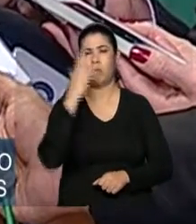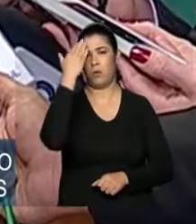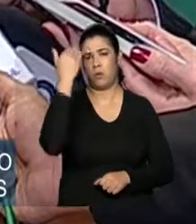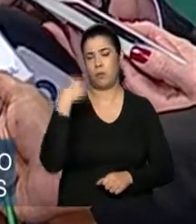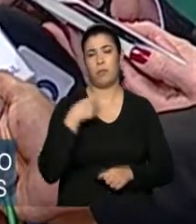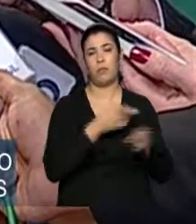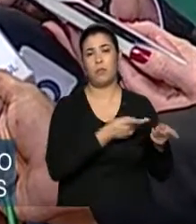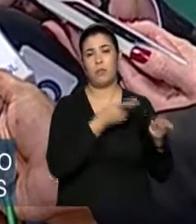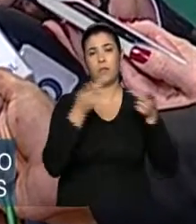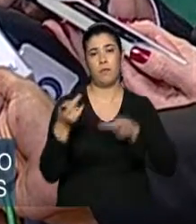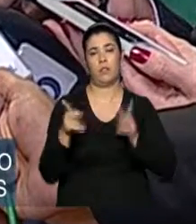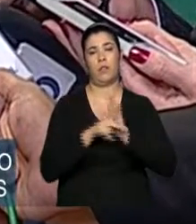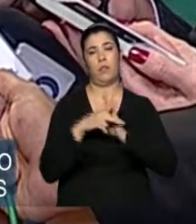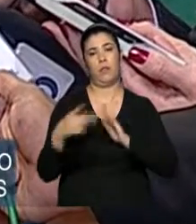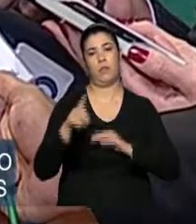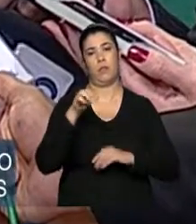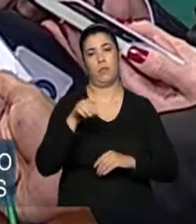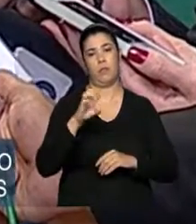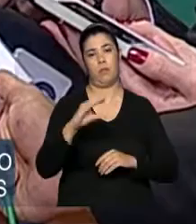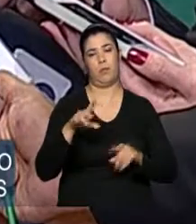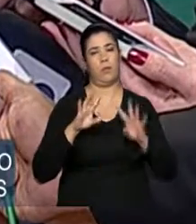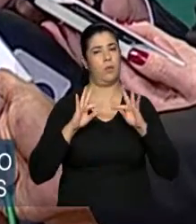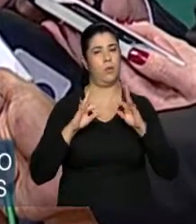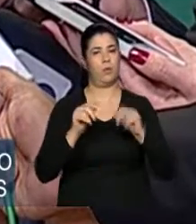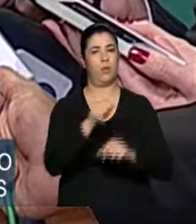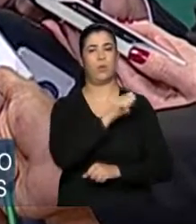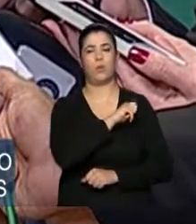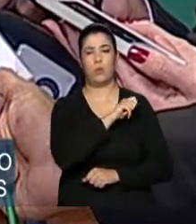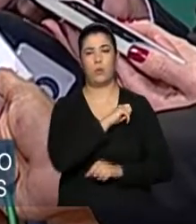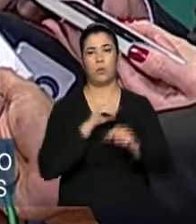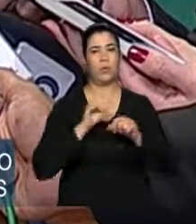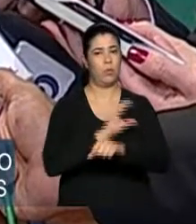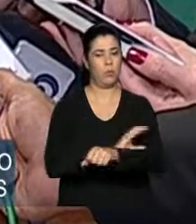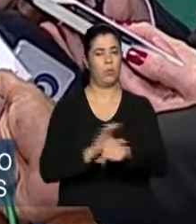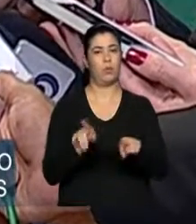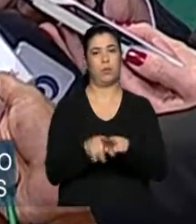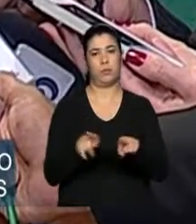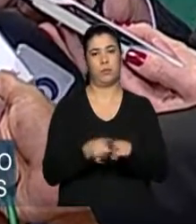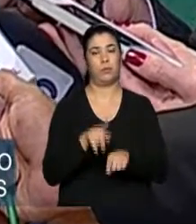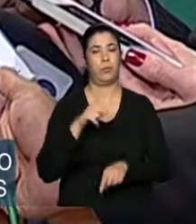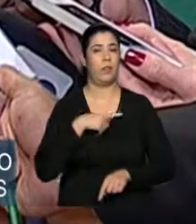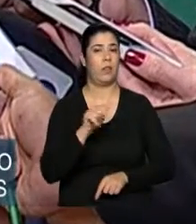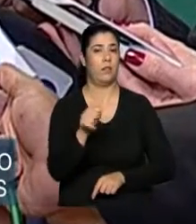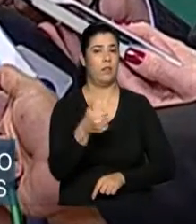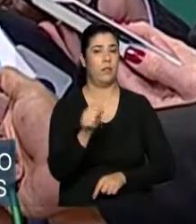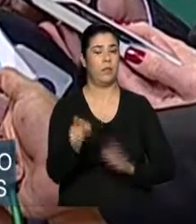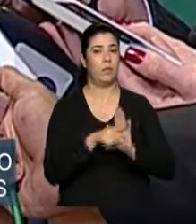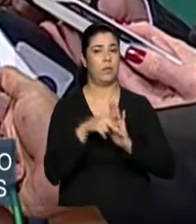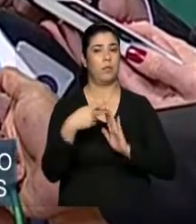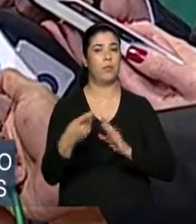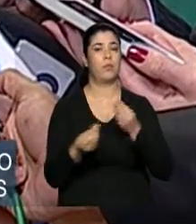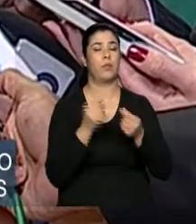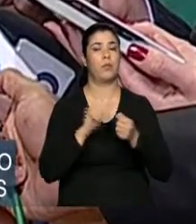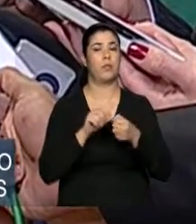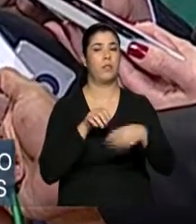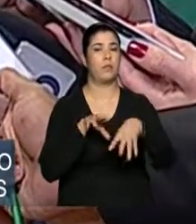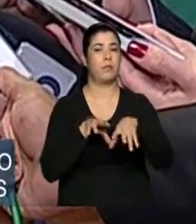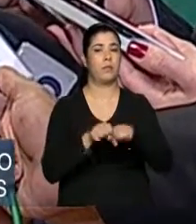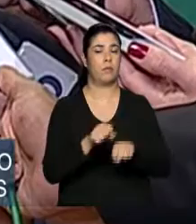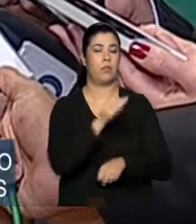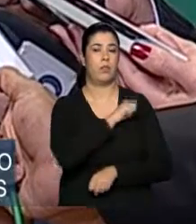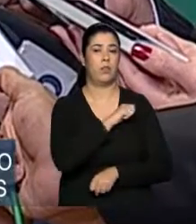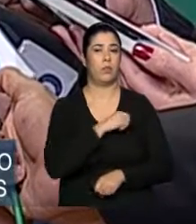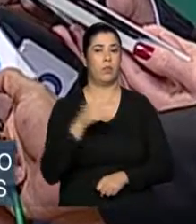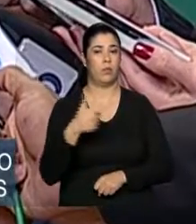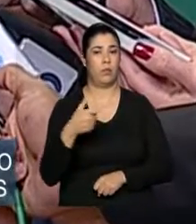visitadas e, além disso, todos os alunos de medicina, todos os cursos de medicina, terão uma avaliação da formação dos alunos no